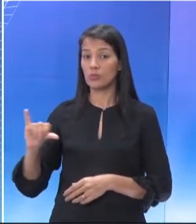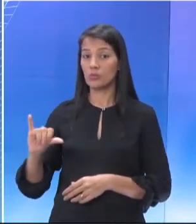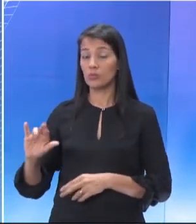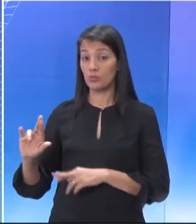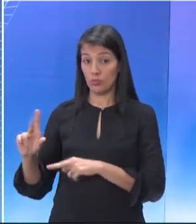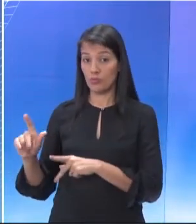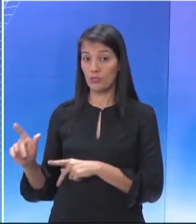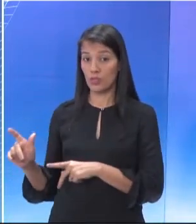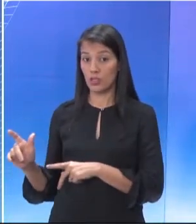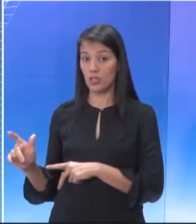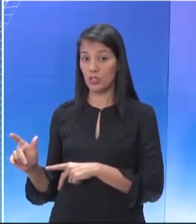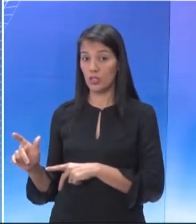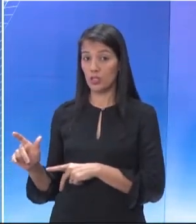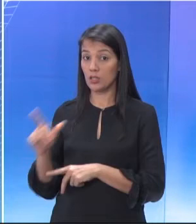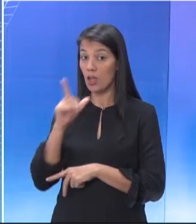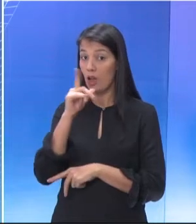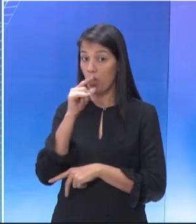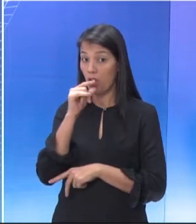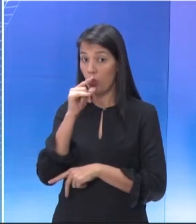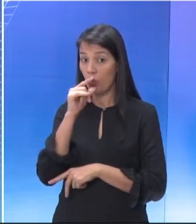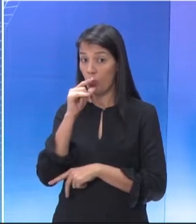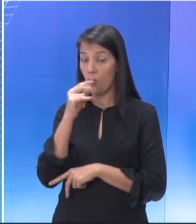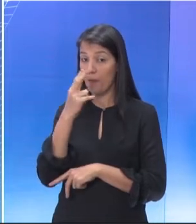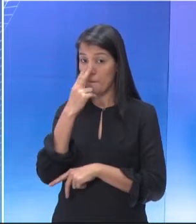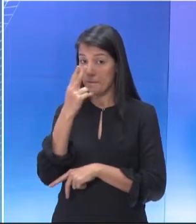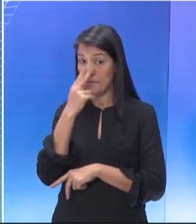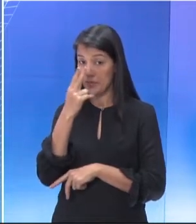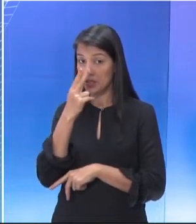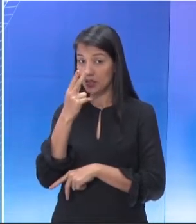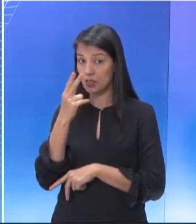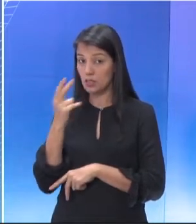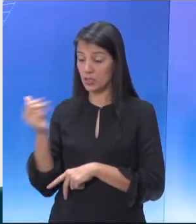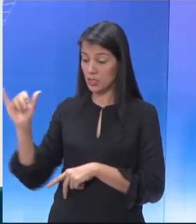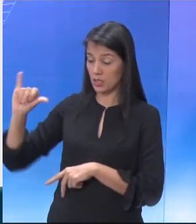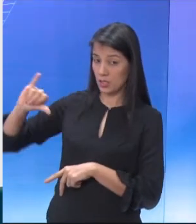simples, a gordura ela vai ser sólida.